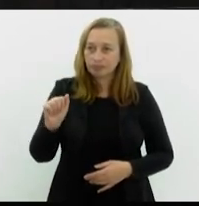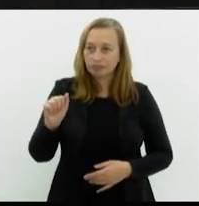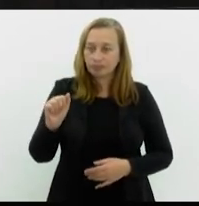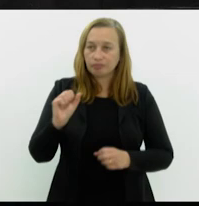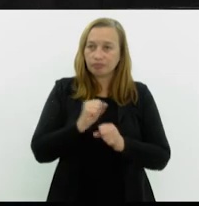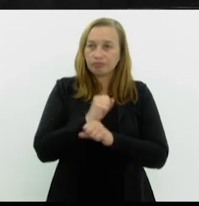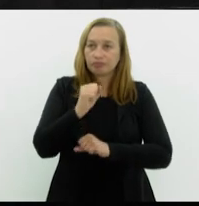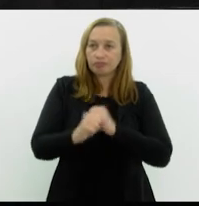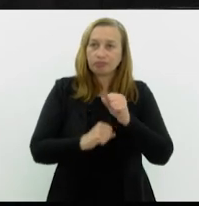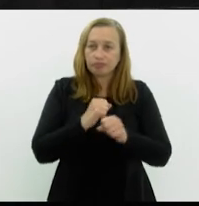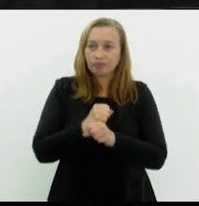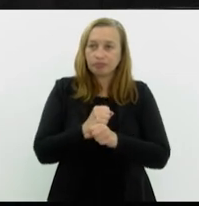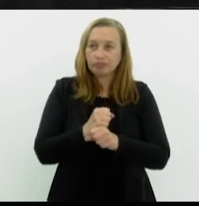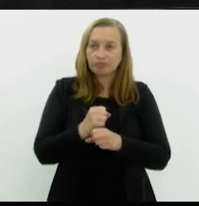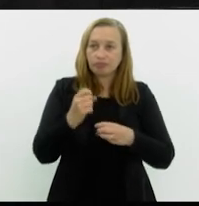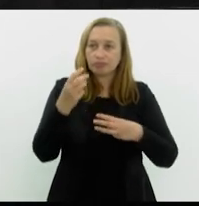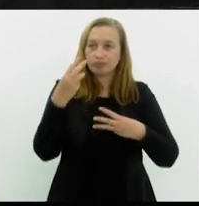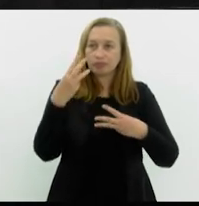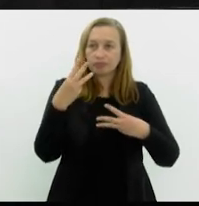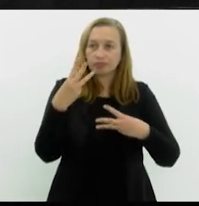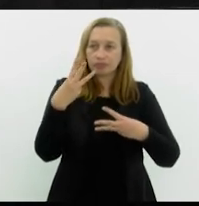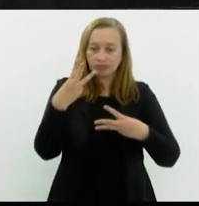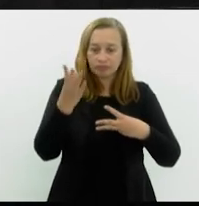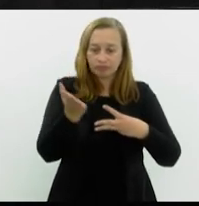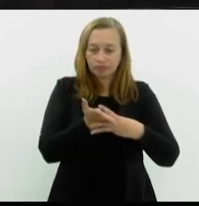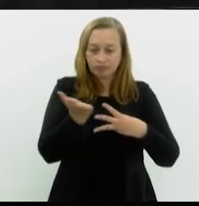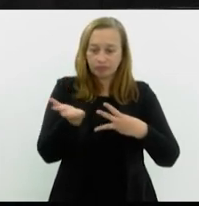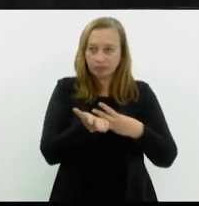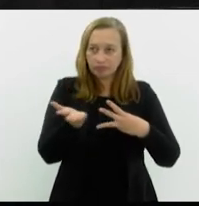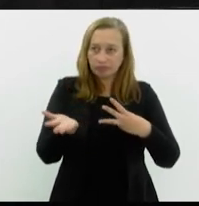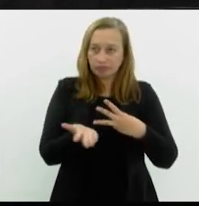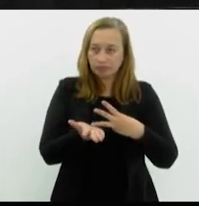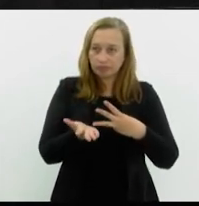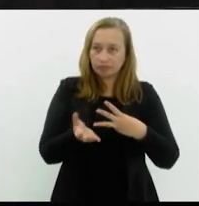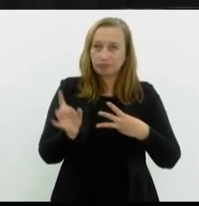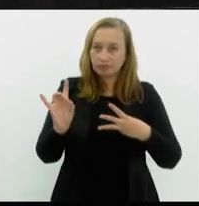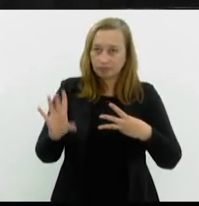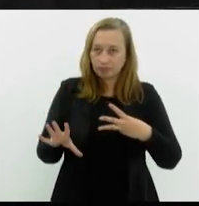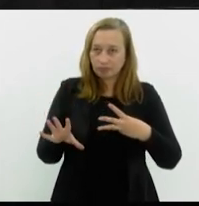em 3 parcelas, não mais do que isso.